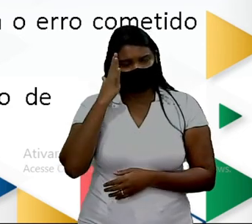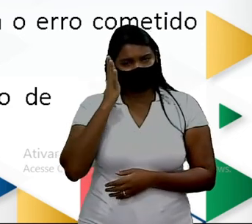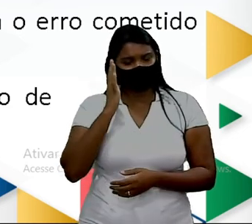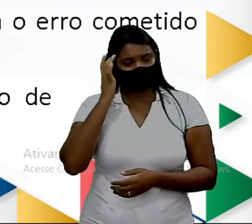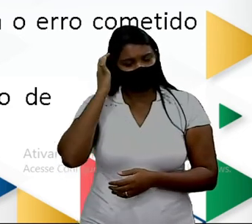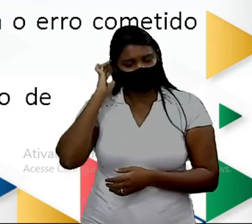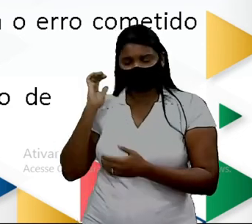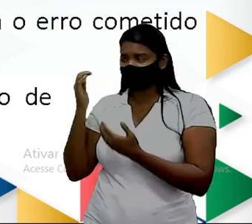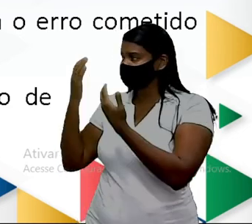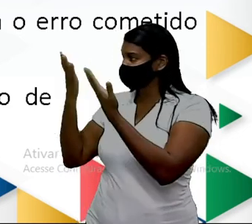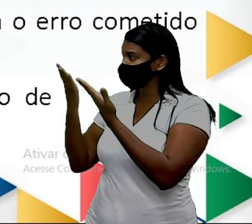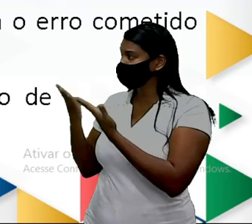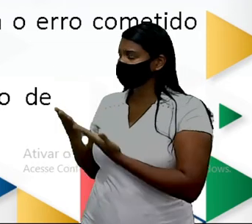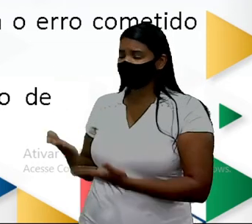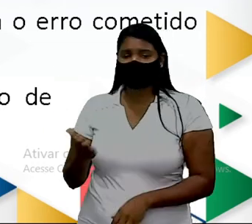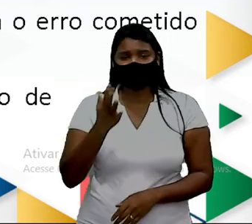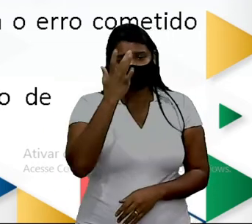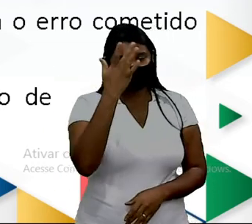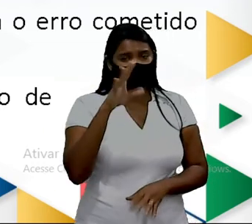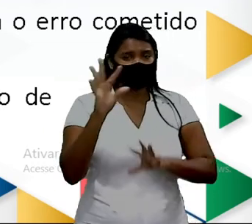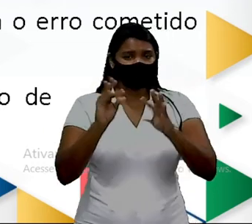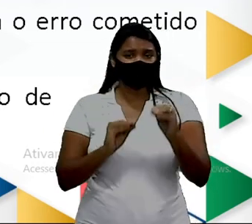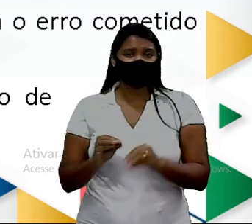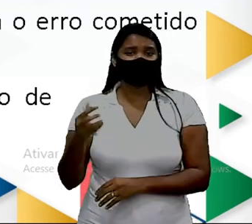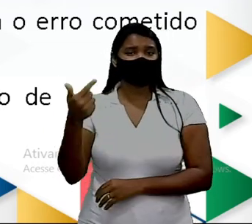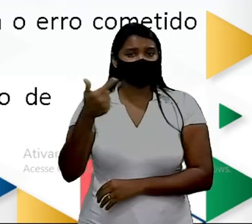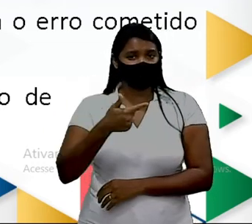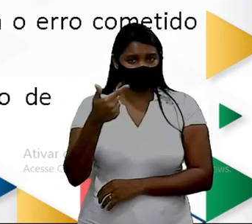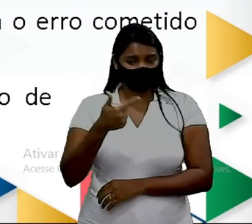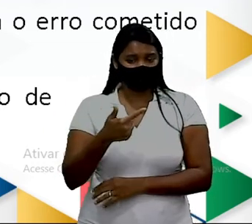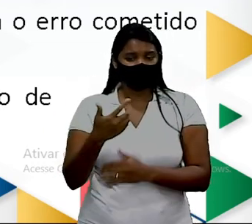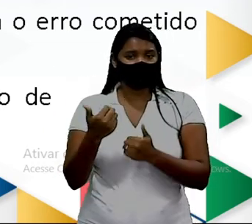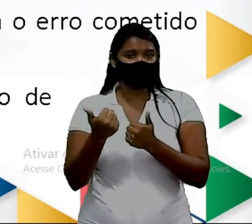É fácil. Você pode pegar esse 2 e